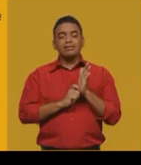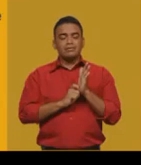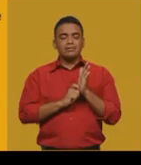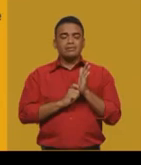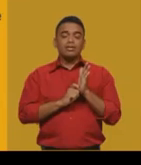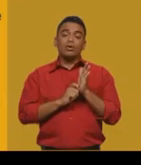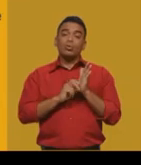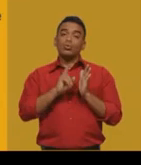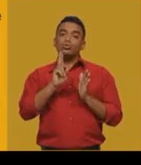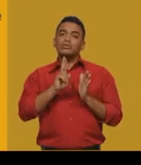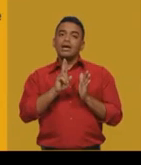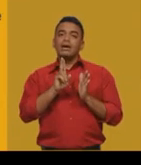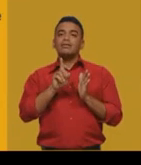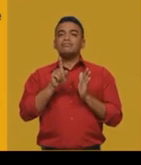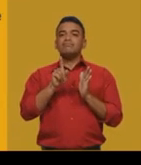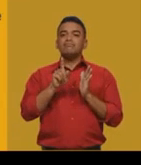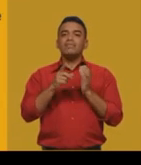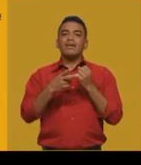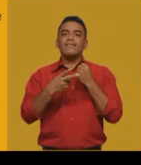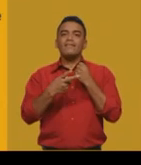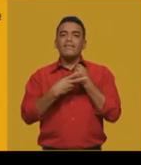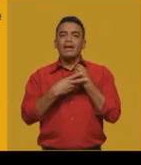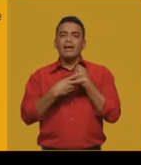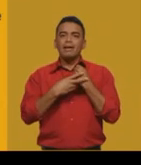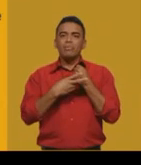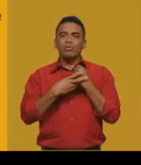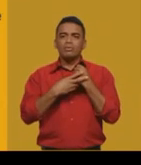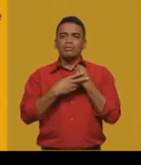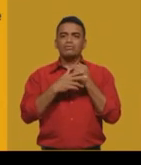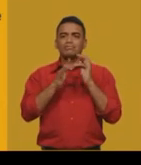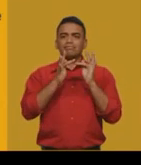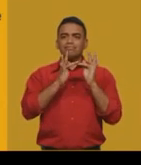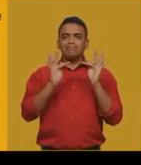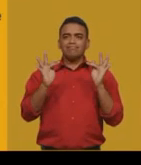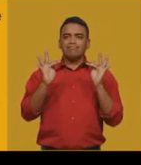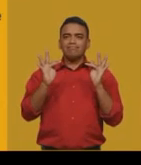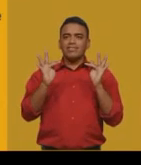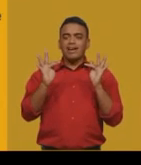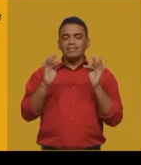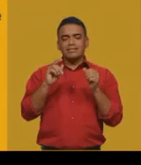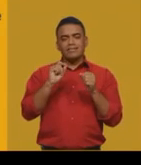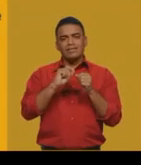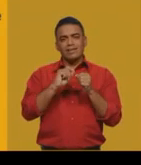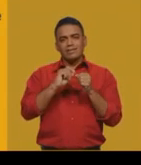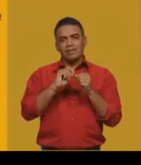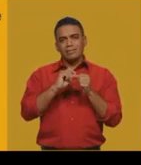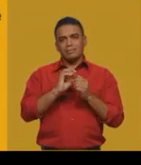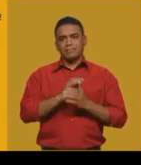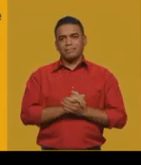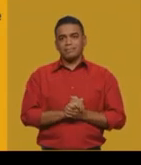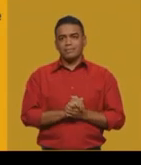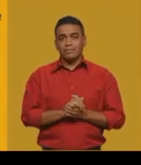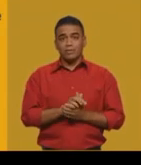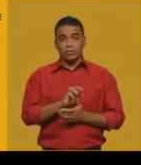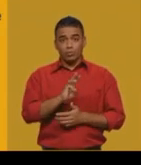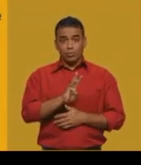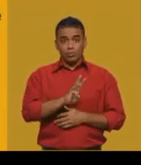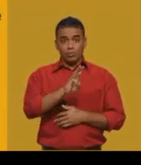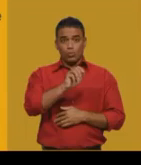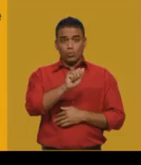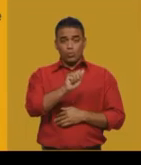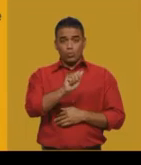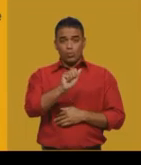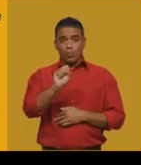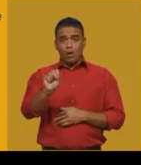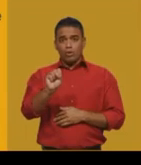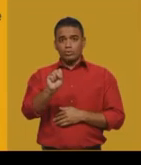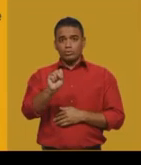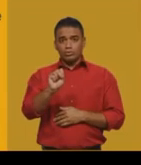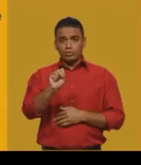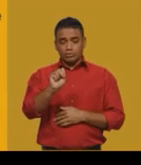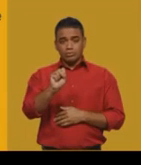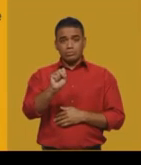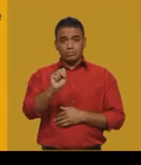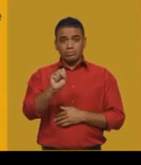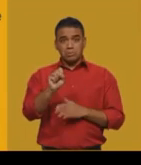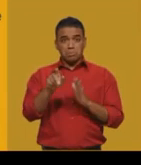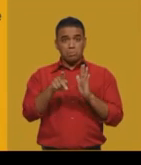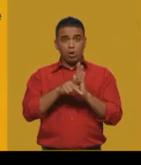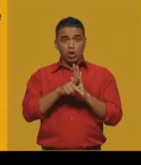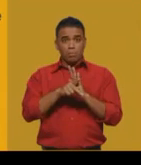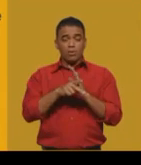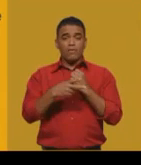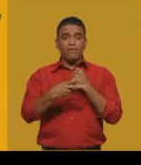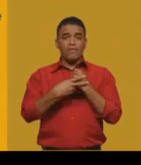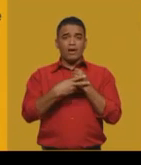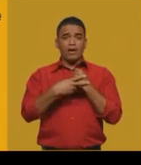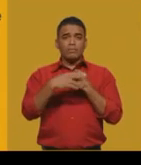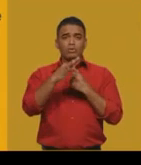verbos que estavam no passado. Fazer uma frase com cada um dos verbos. Então, was é o verbo passado do verbo to be. Então, eu